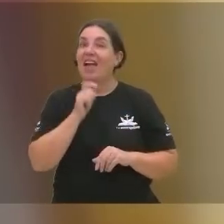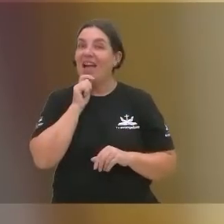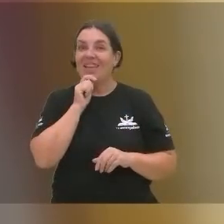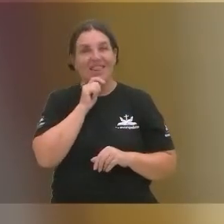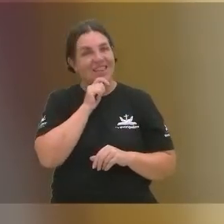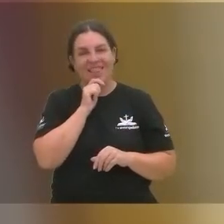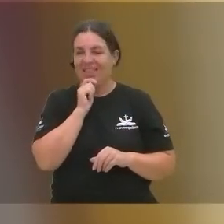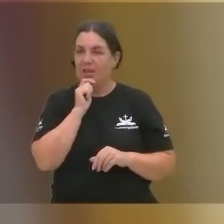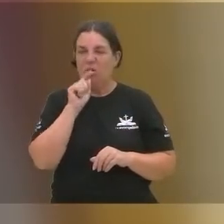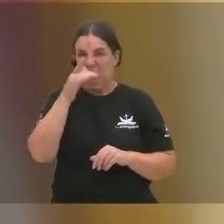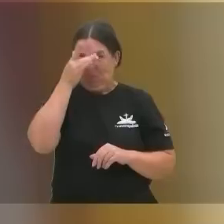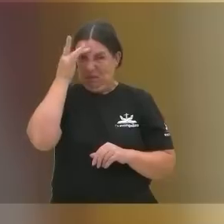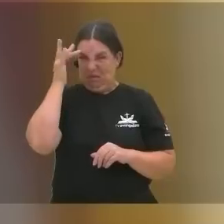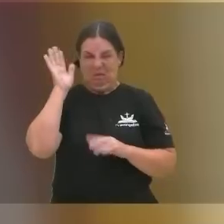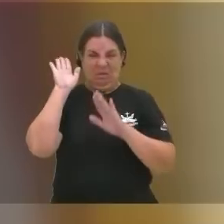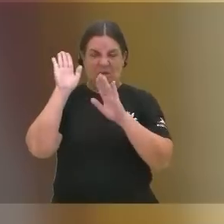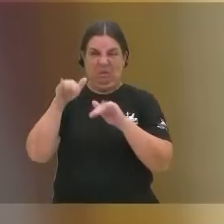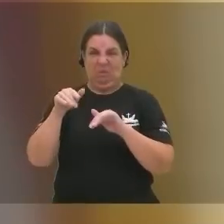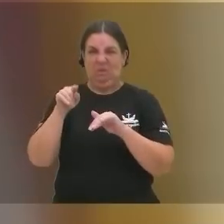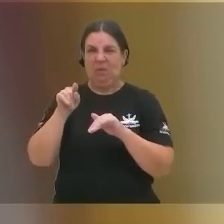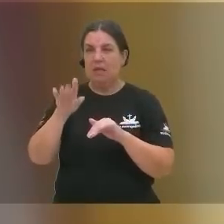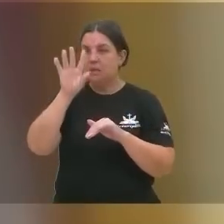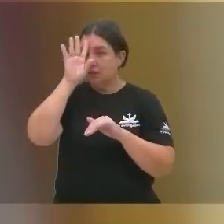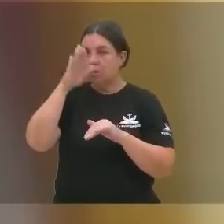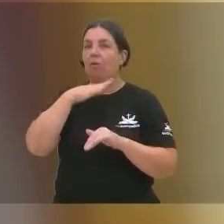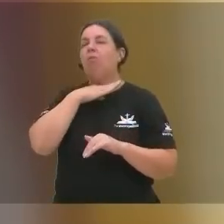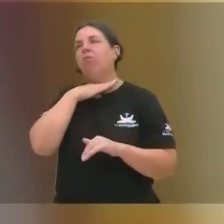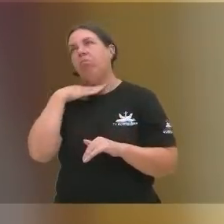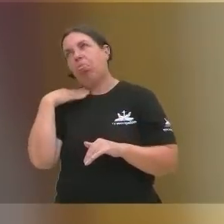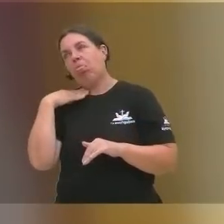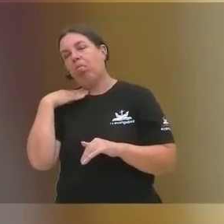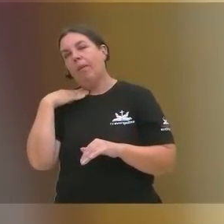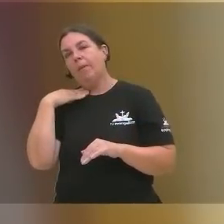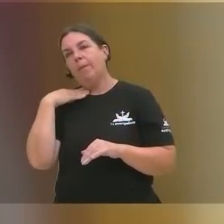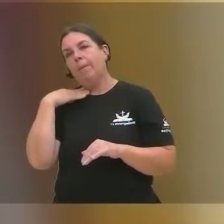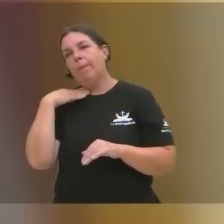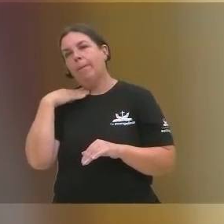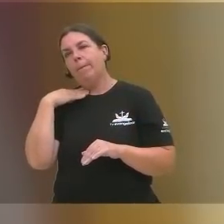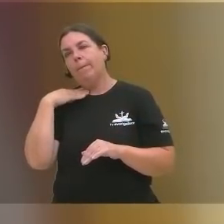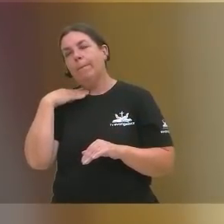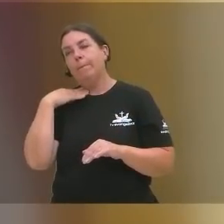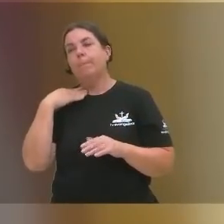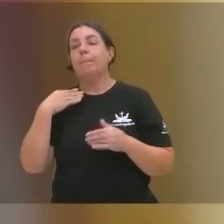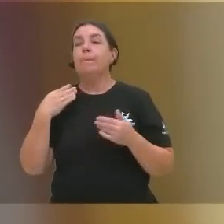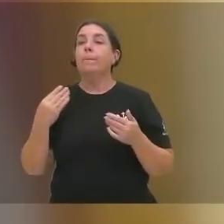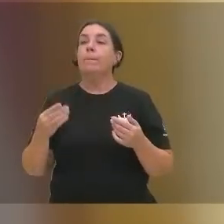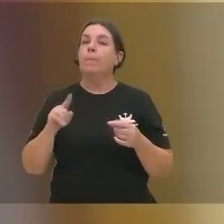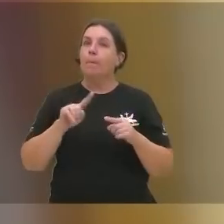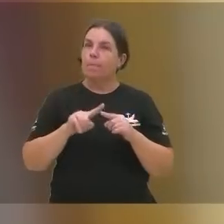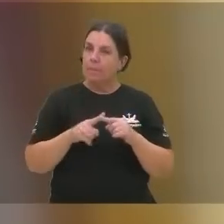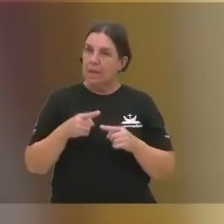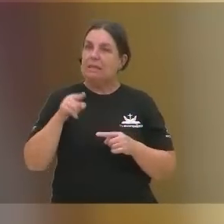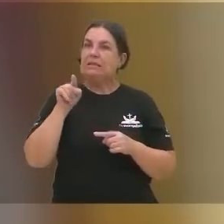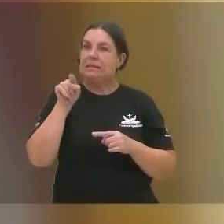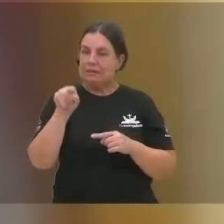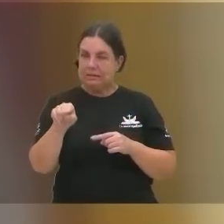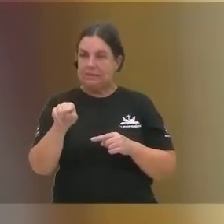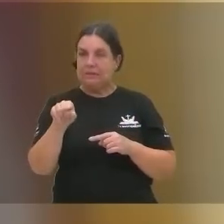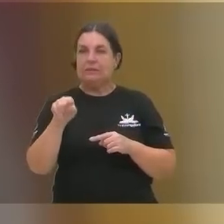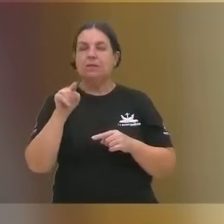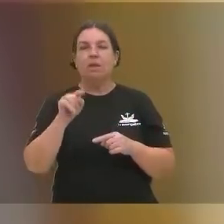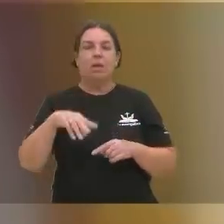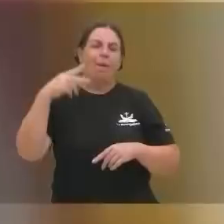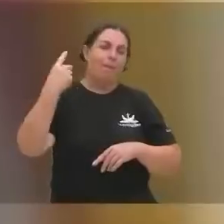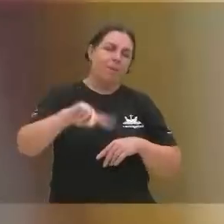os algozes decidiram de capital e apesar de